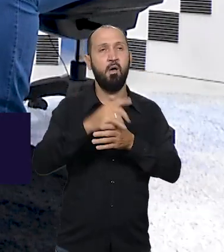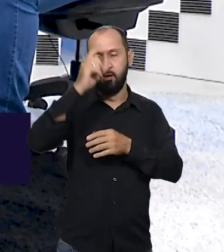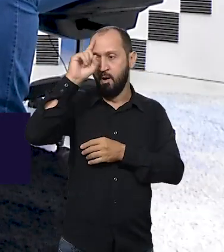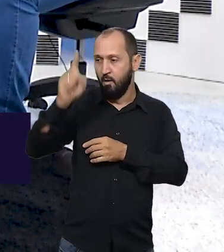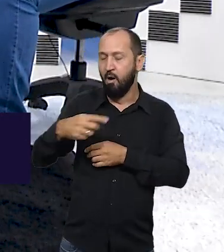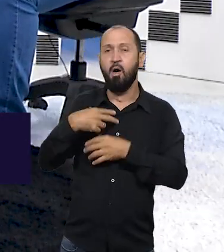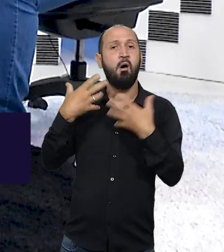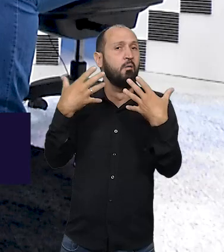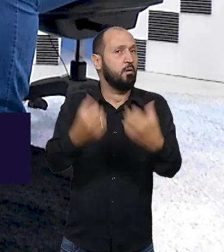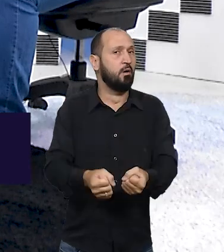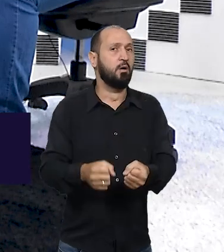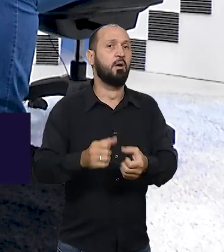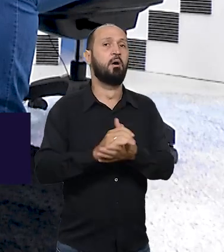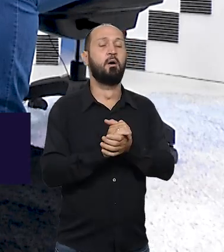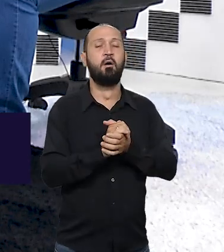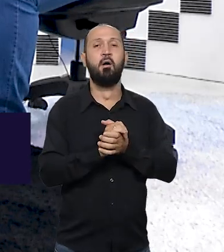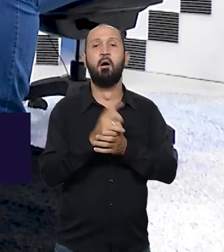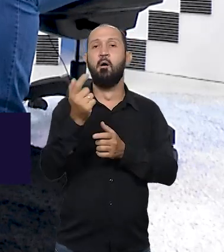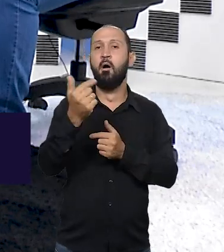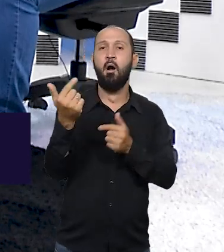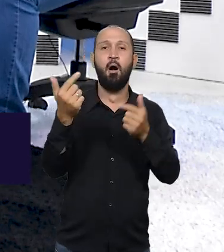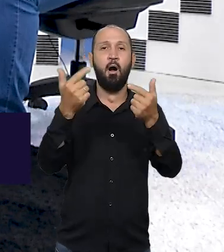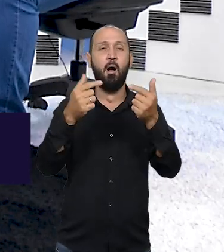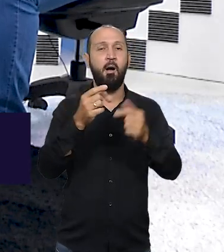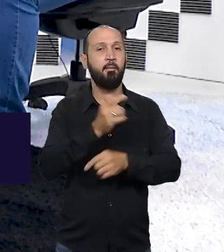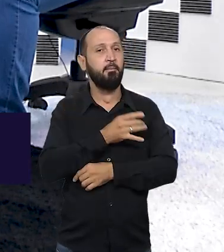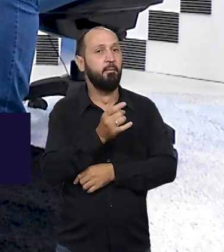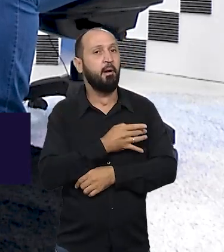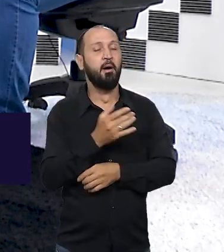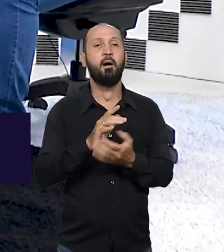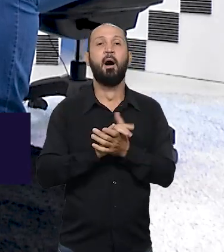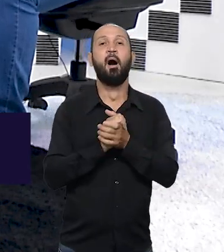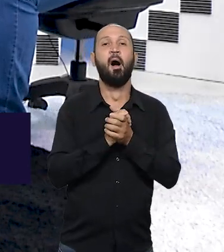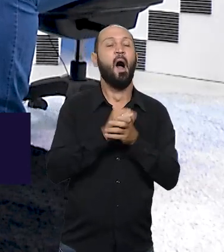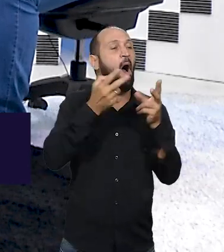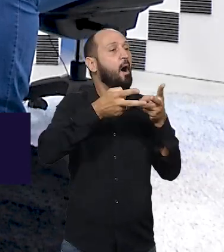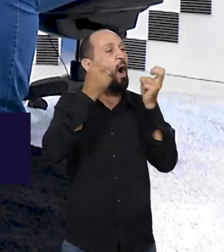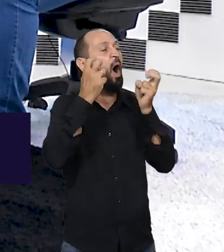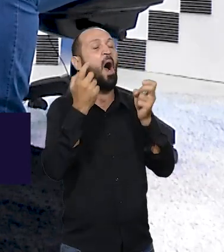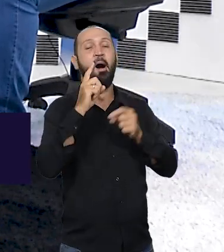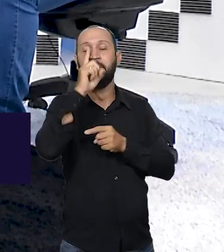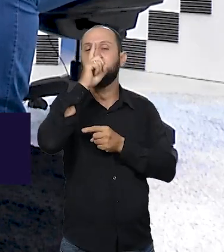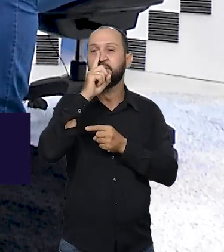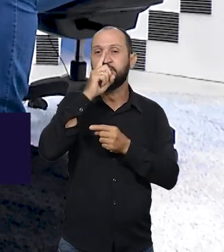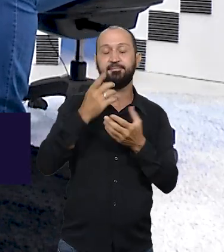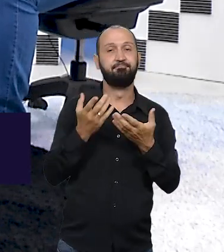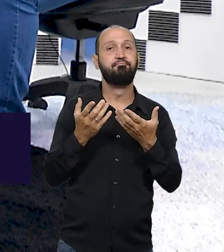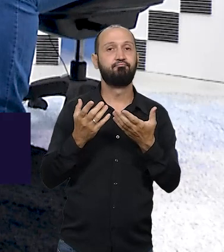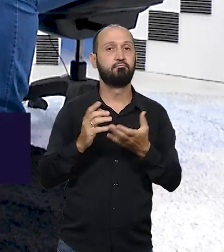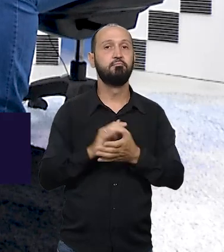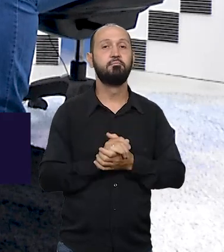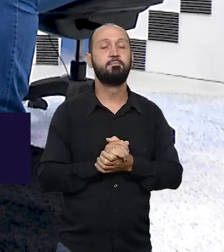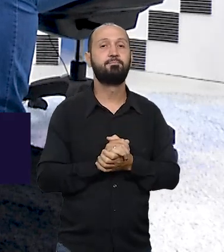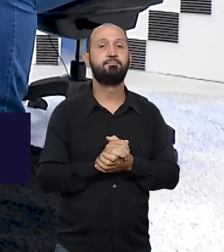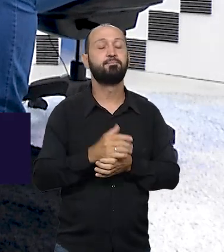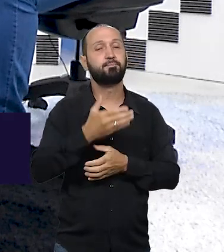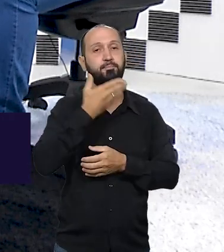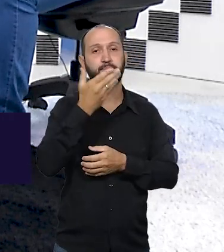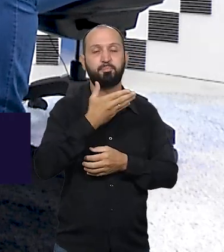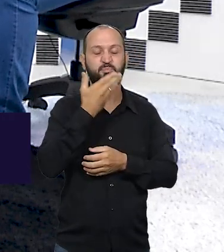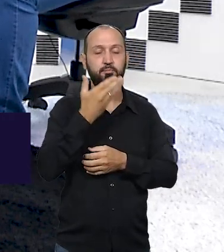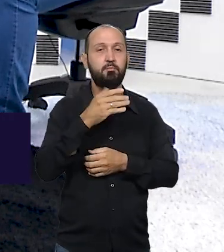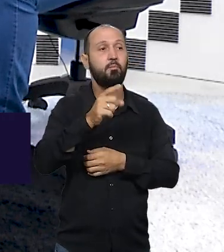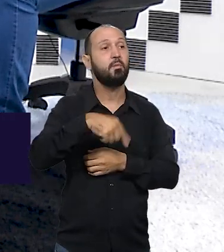relação ao medo, né? Não tem percepção do perigo. Então, facilita muito quem vai atender compreender o